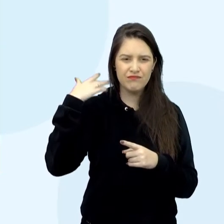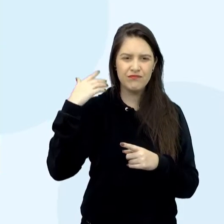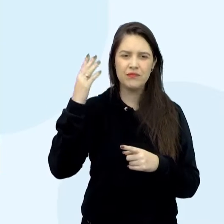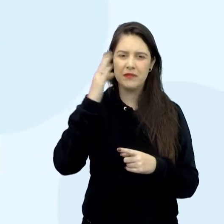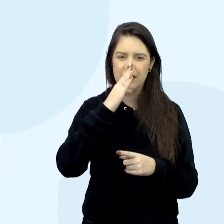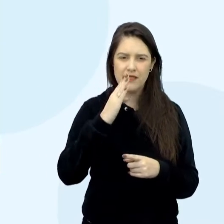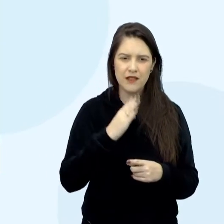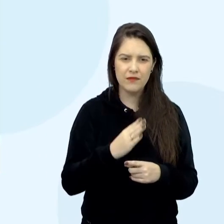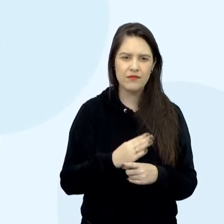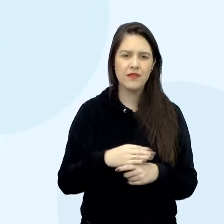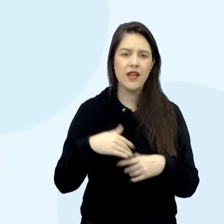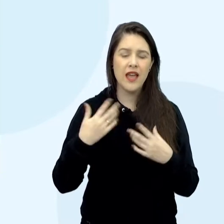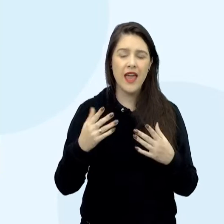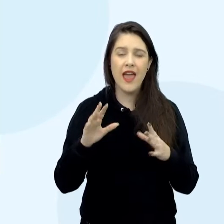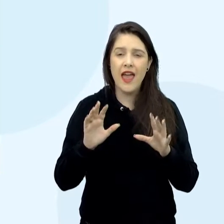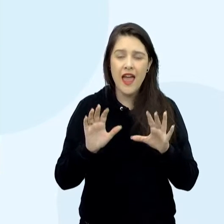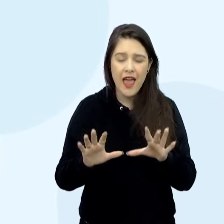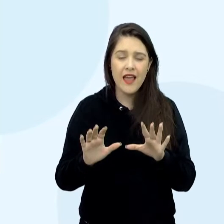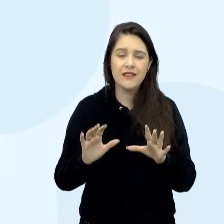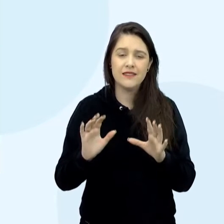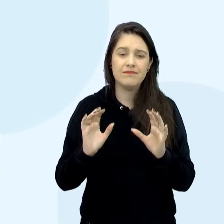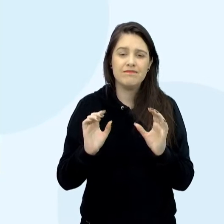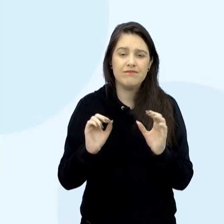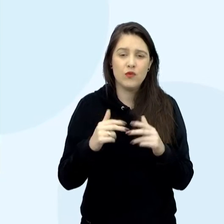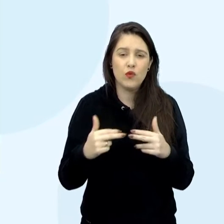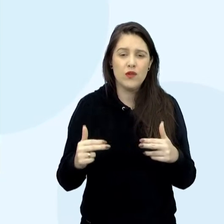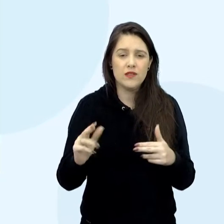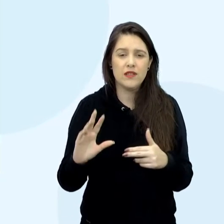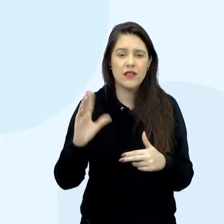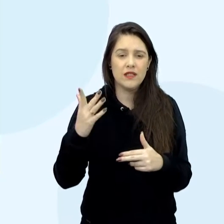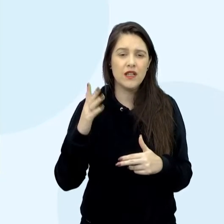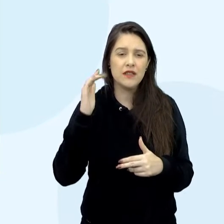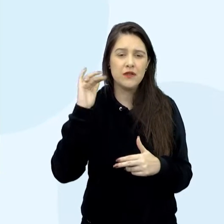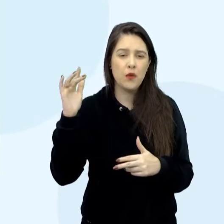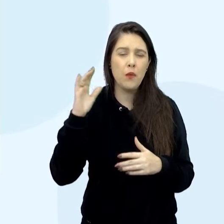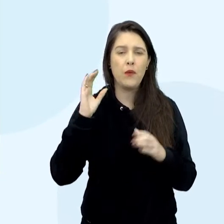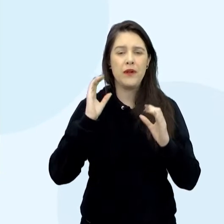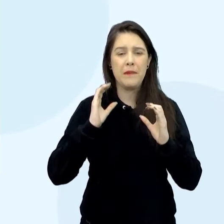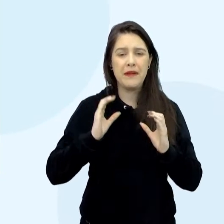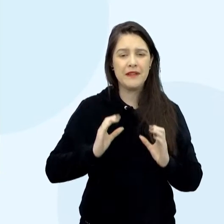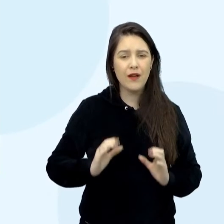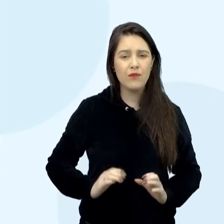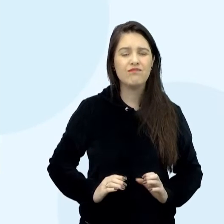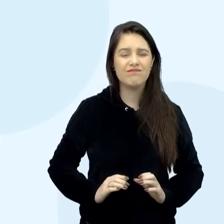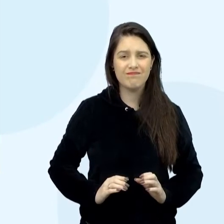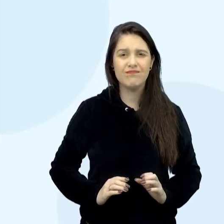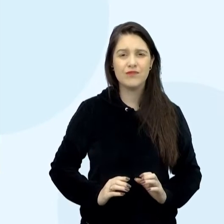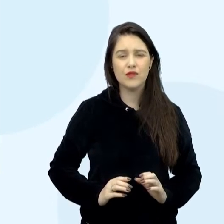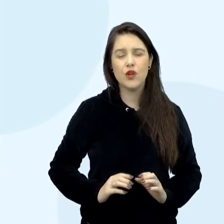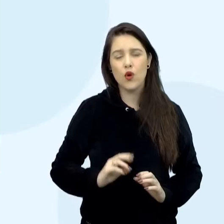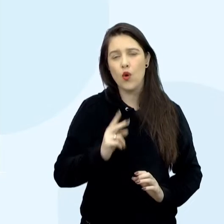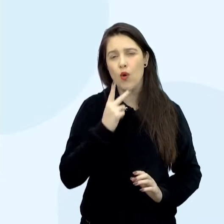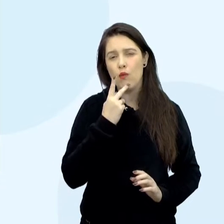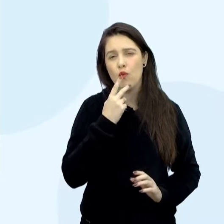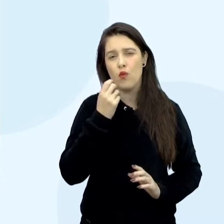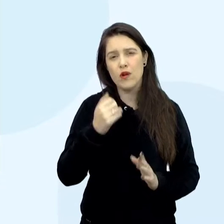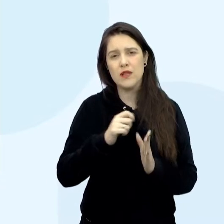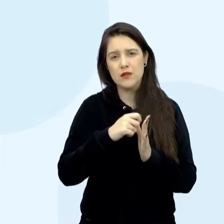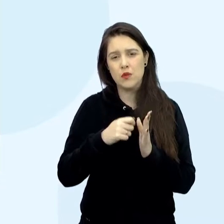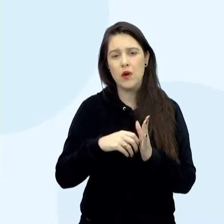atitude evidencia a reprodução de ideologias do racismo comportamental, como diz